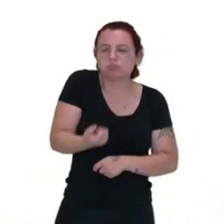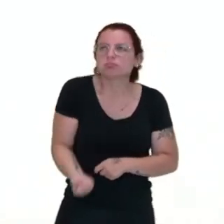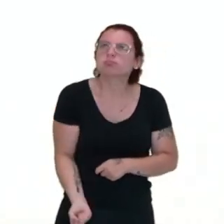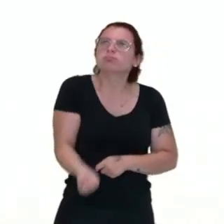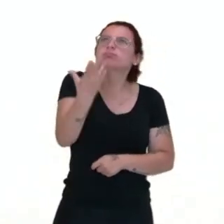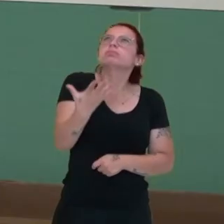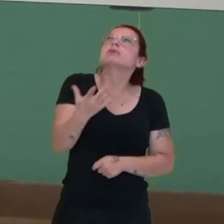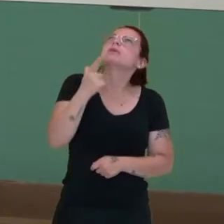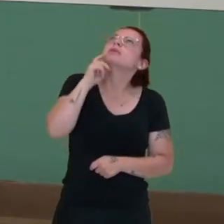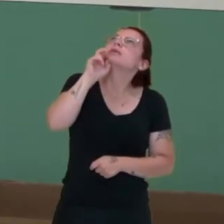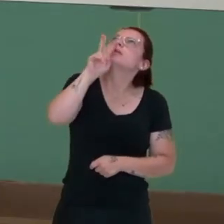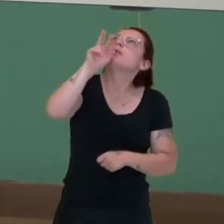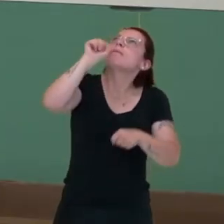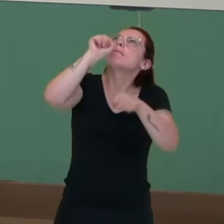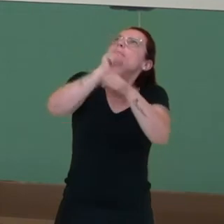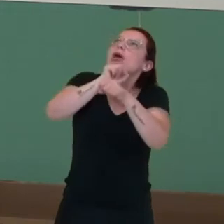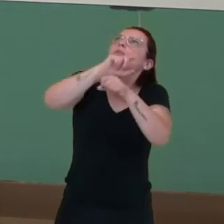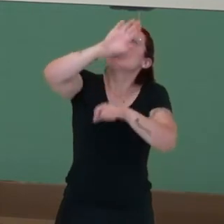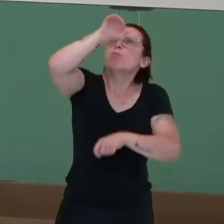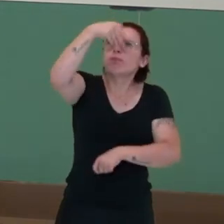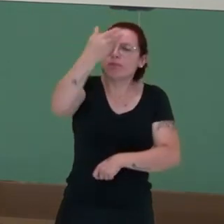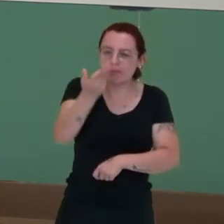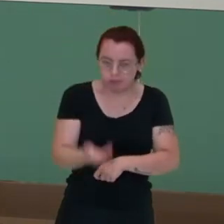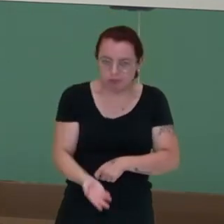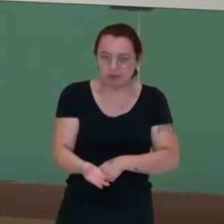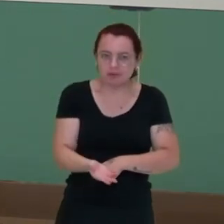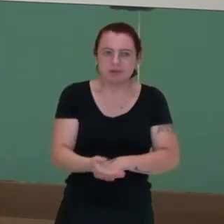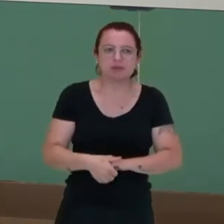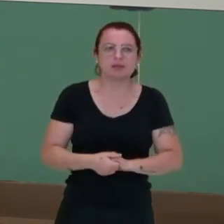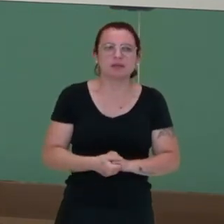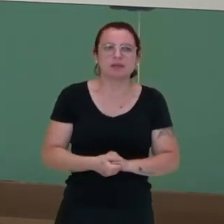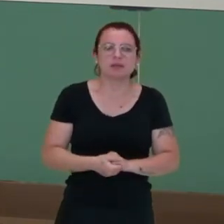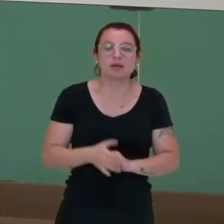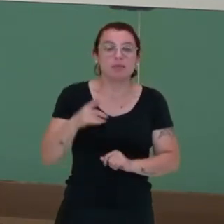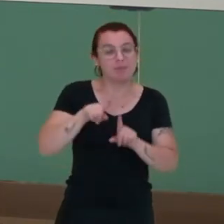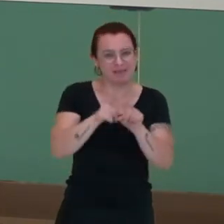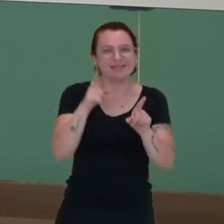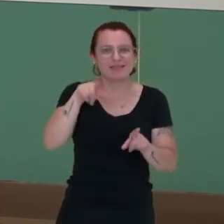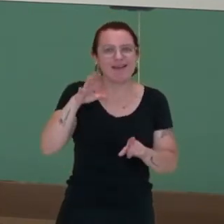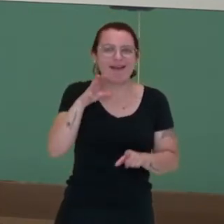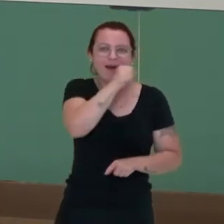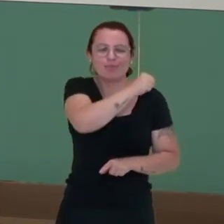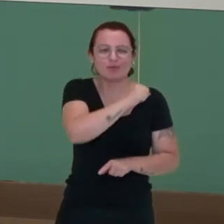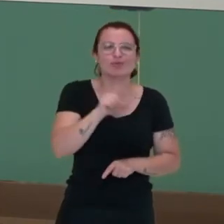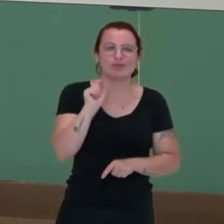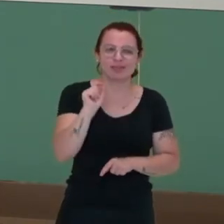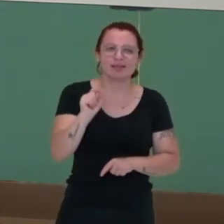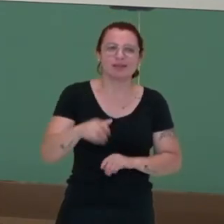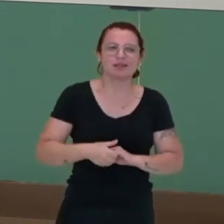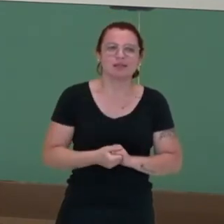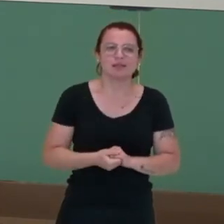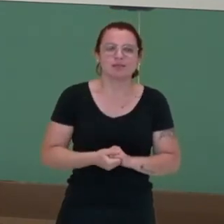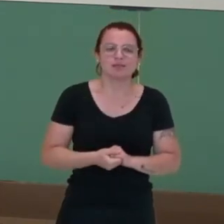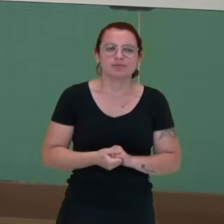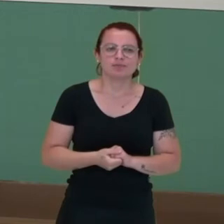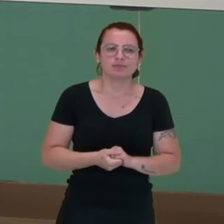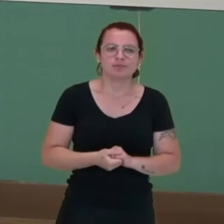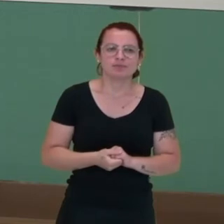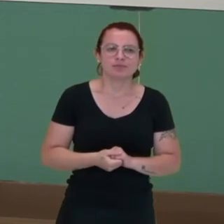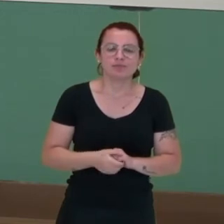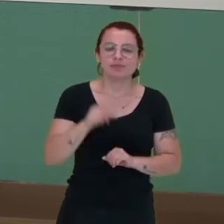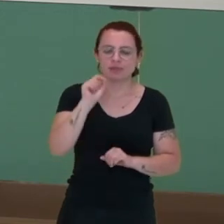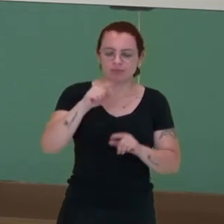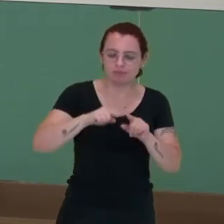perceber que acontece exatamente isto, né? Que note que a rapidez reduz de baixo para cima e aumenta de cima